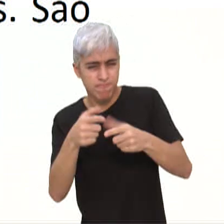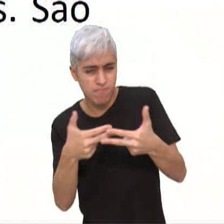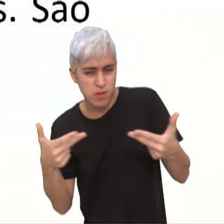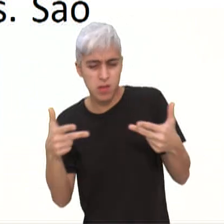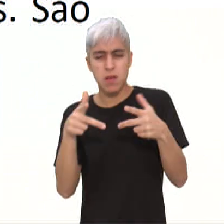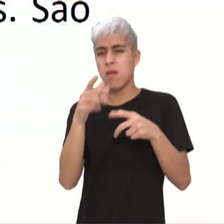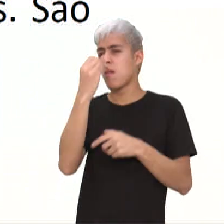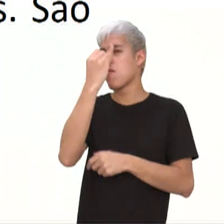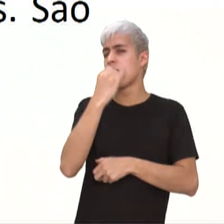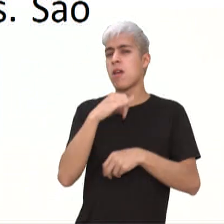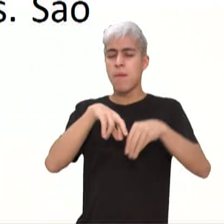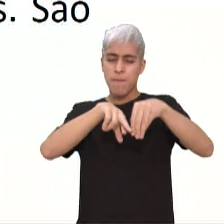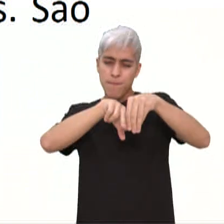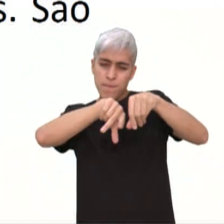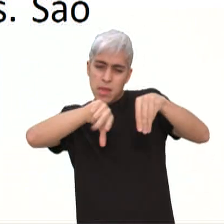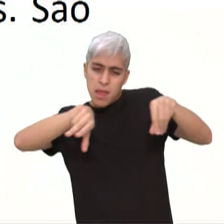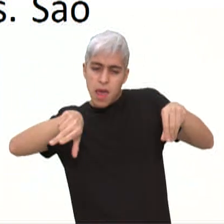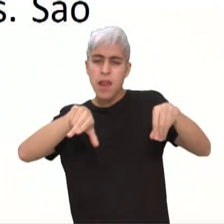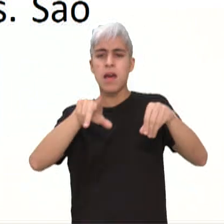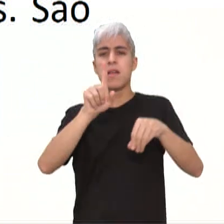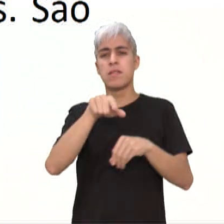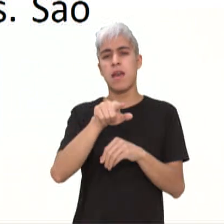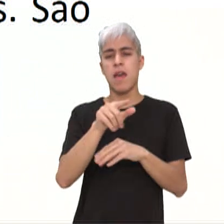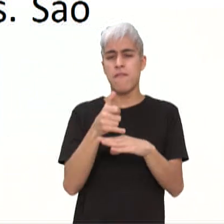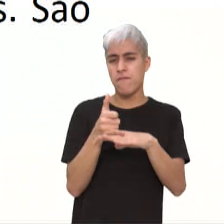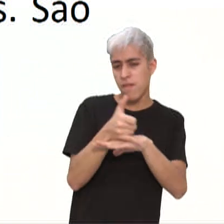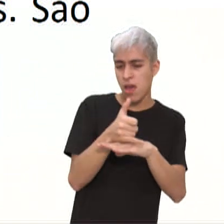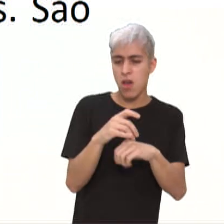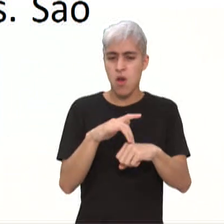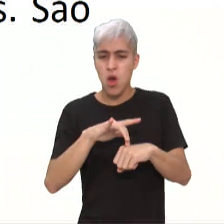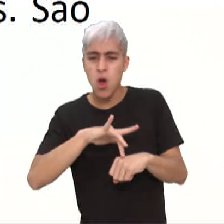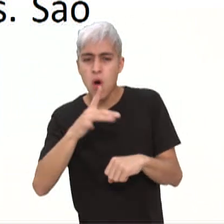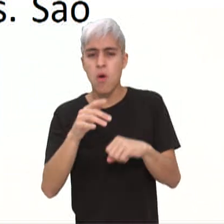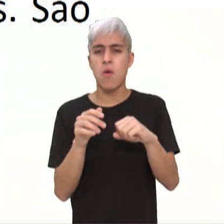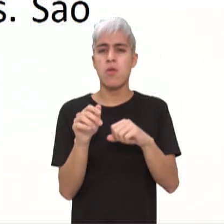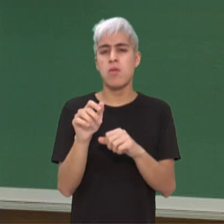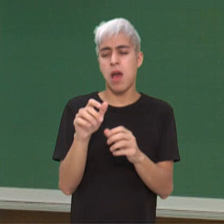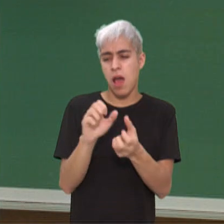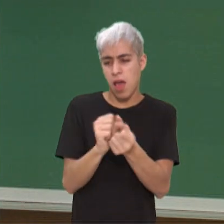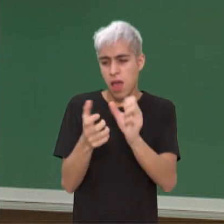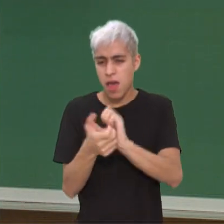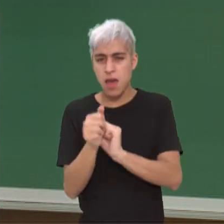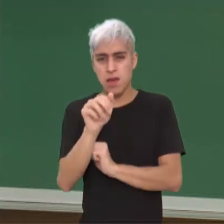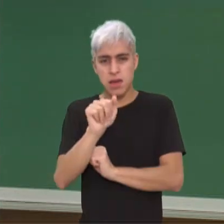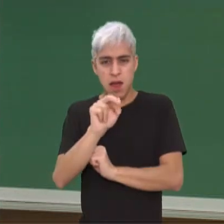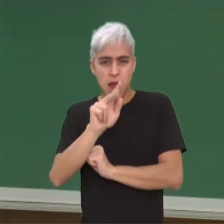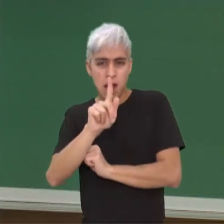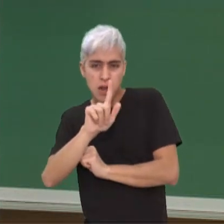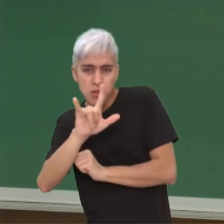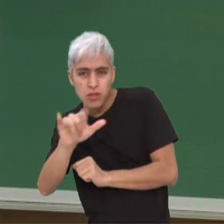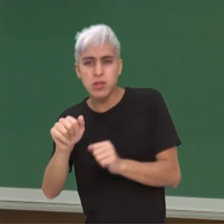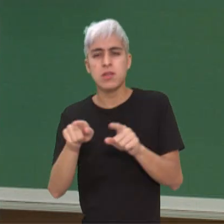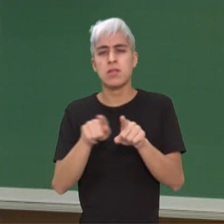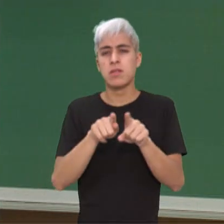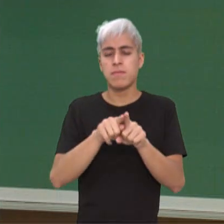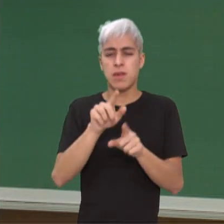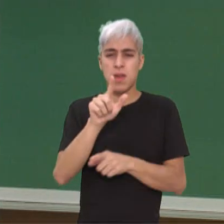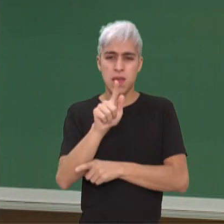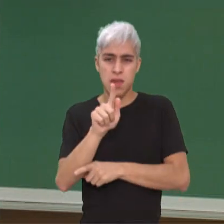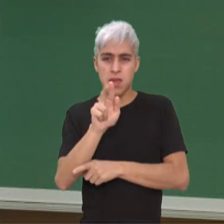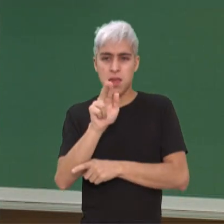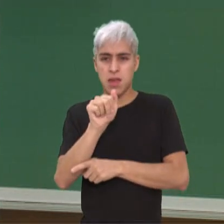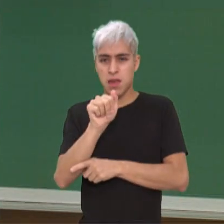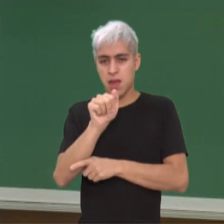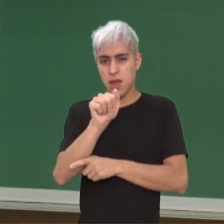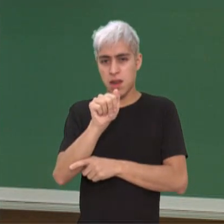como exemplo de minerais, aí nós temos o ferro, o ouro, a argila, o grafite e entre